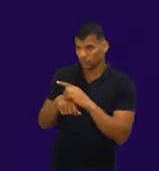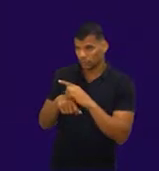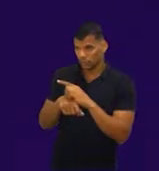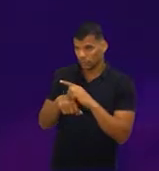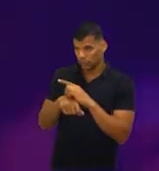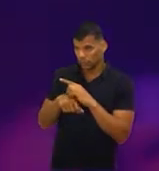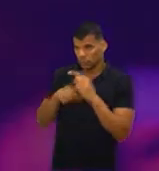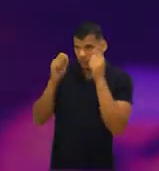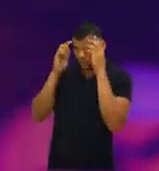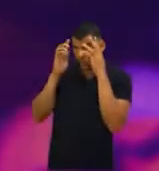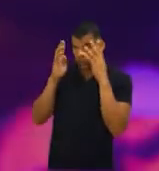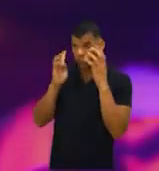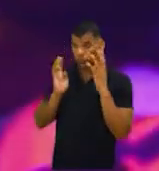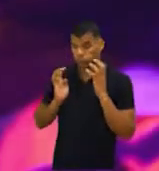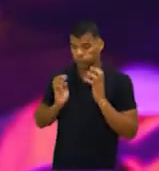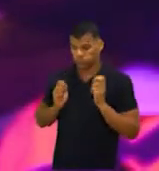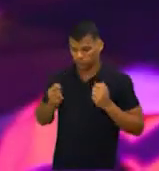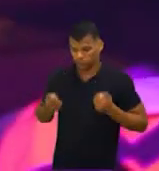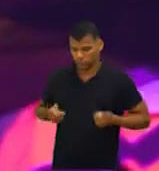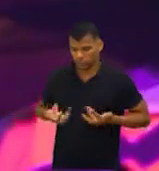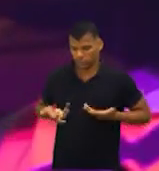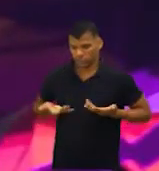minhas mãos.